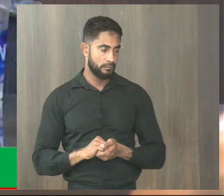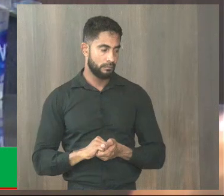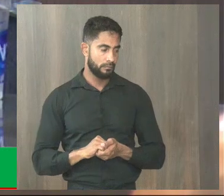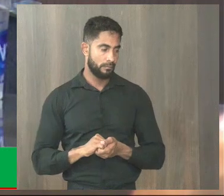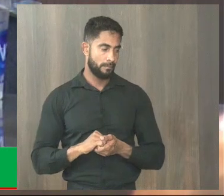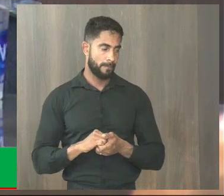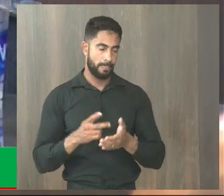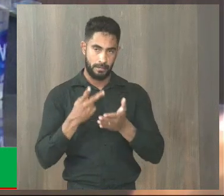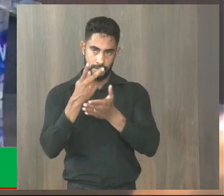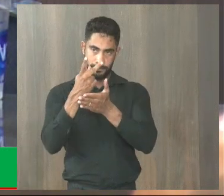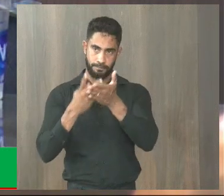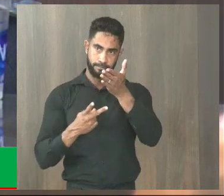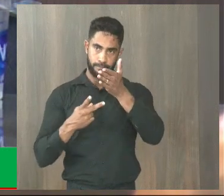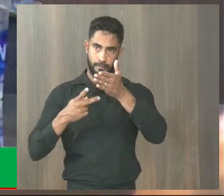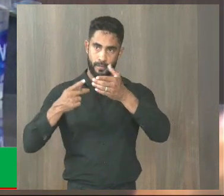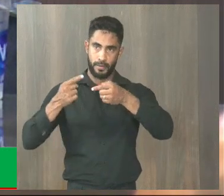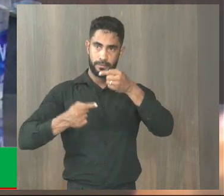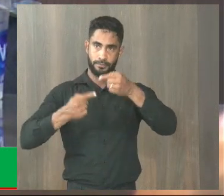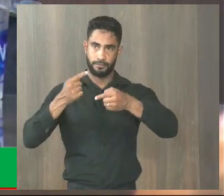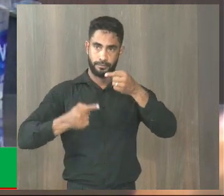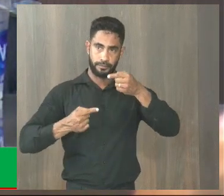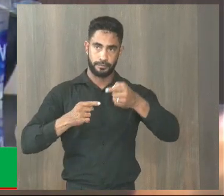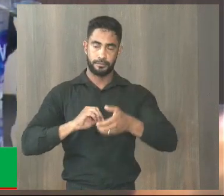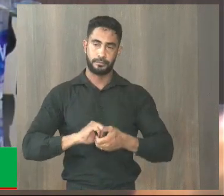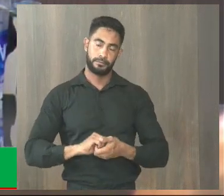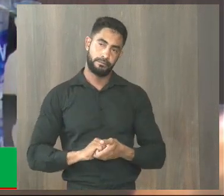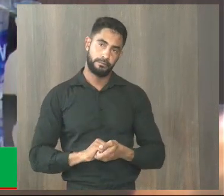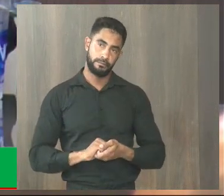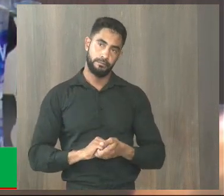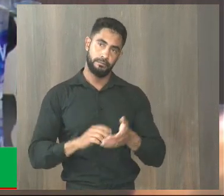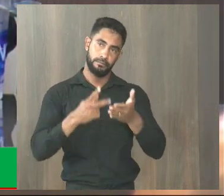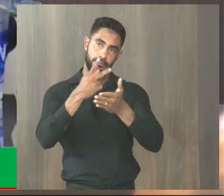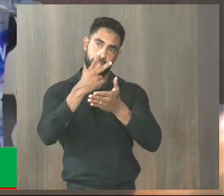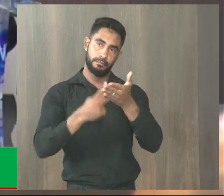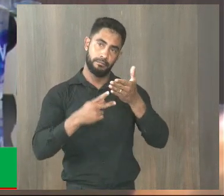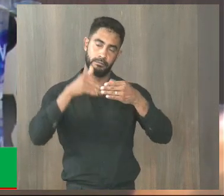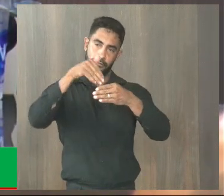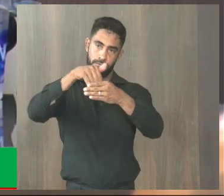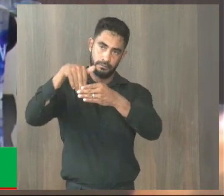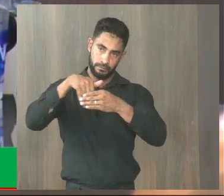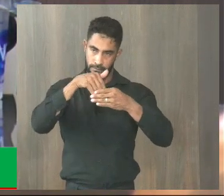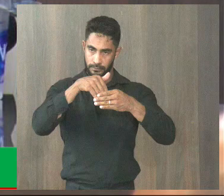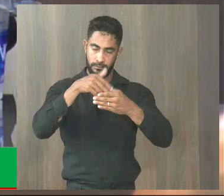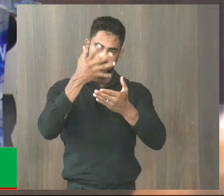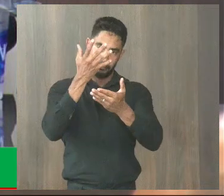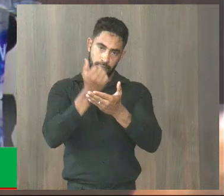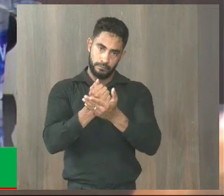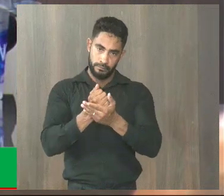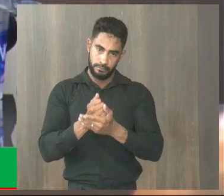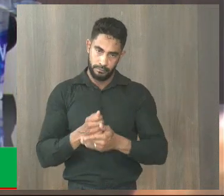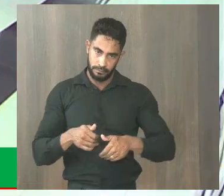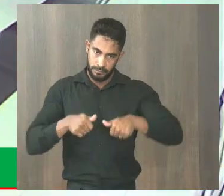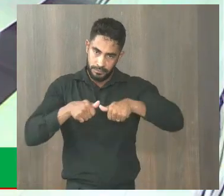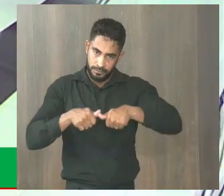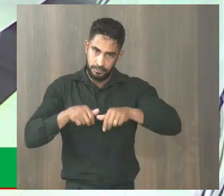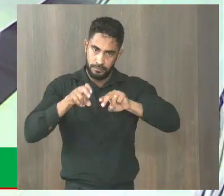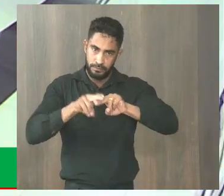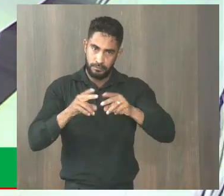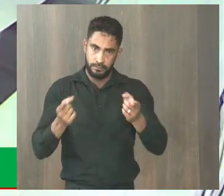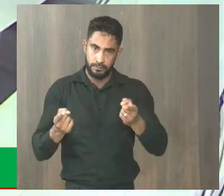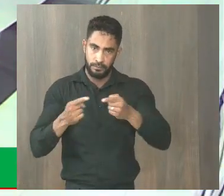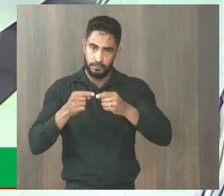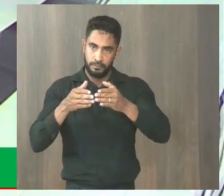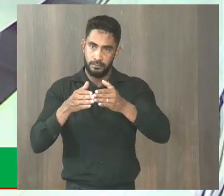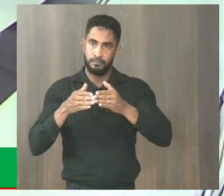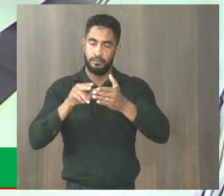O parecer final está em discussão. O parecer final está em votação. Quem for favorável, permaneça sentado. Os